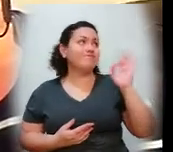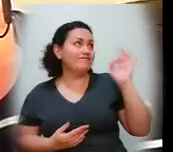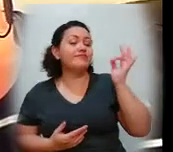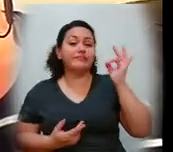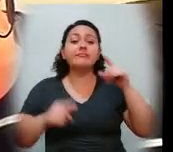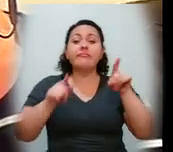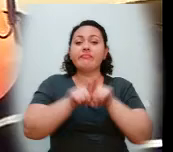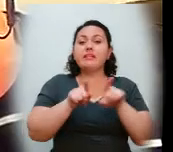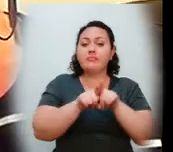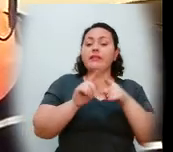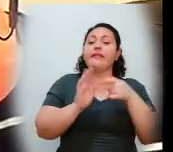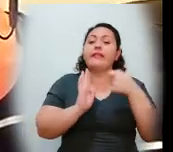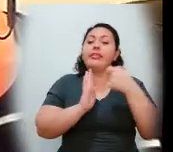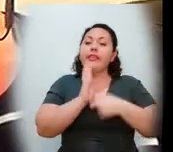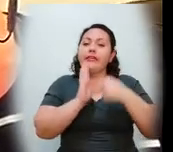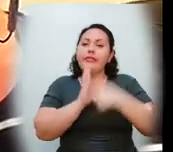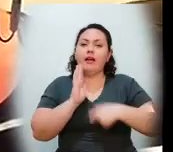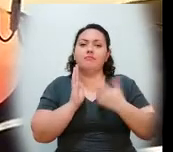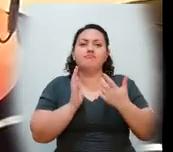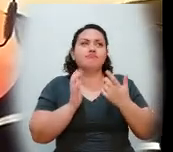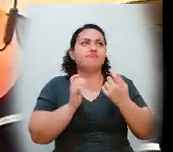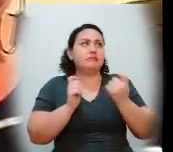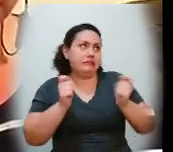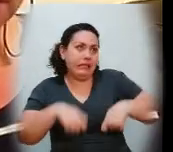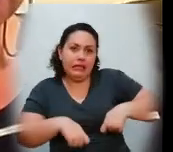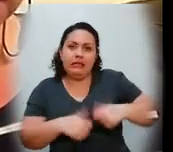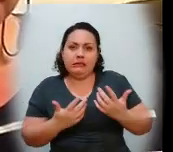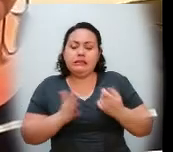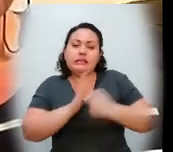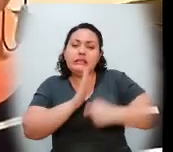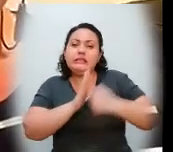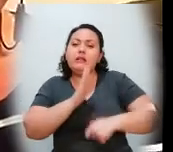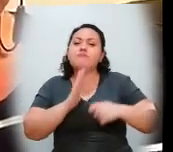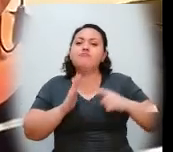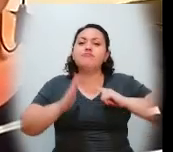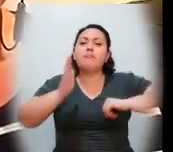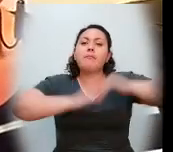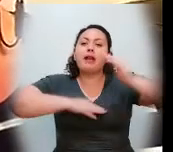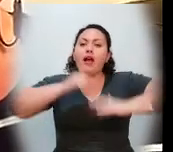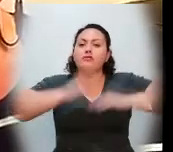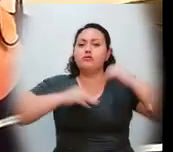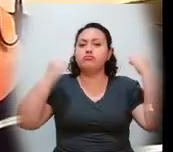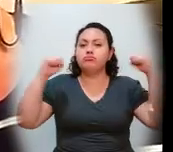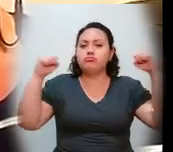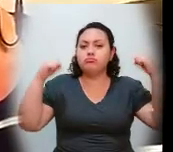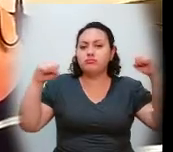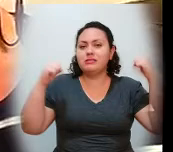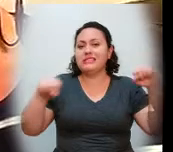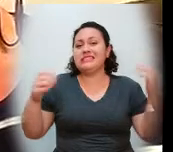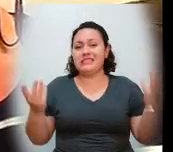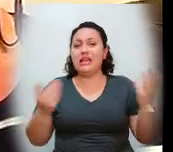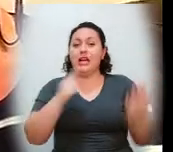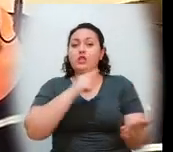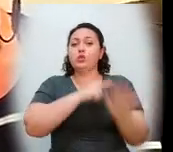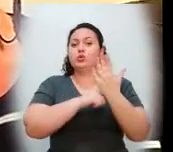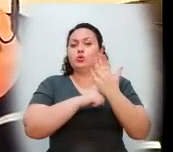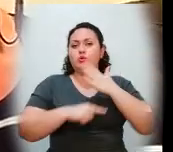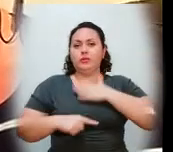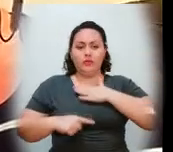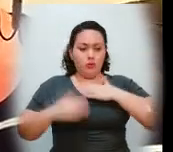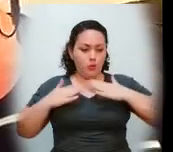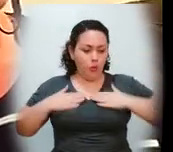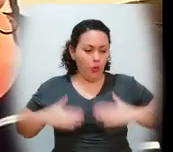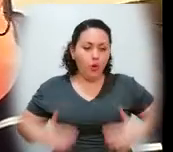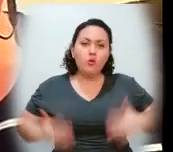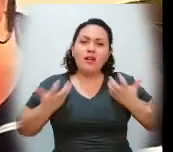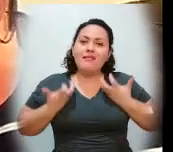puder, né, e conseguir praticar algum tipo de exercício que possa fazer com que o corpo fique um